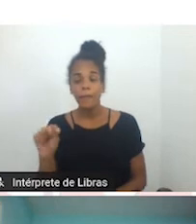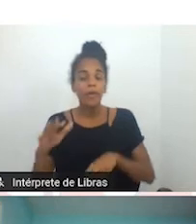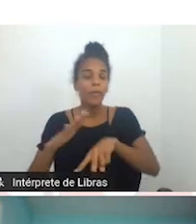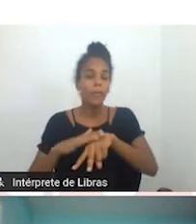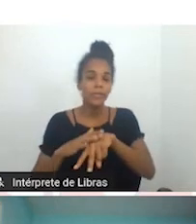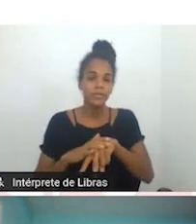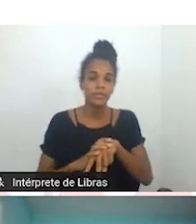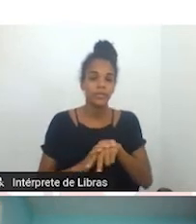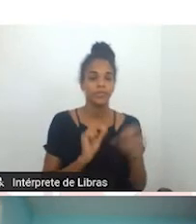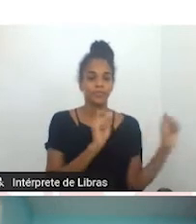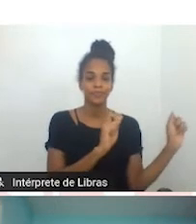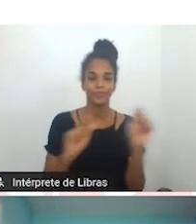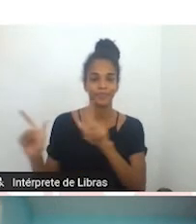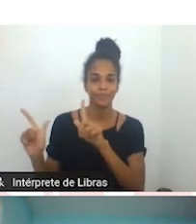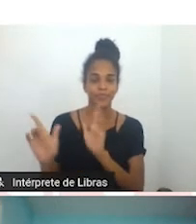passar.